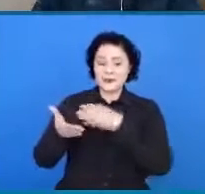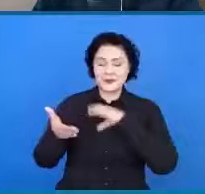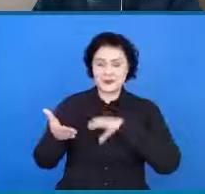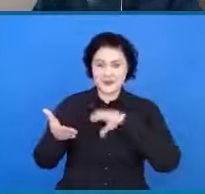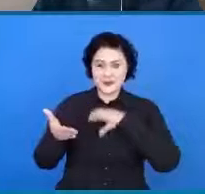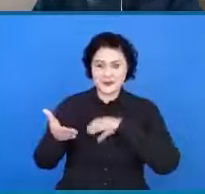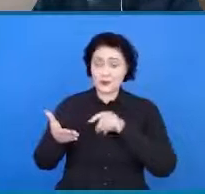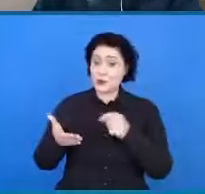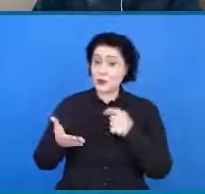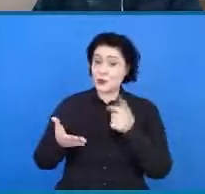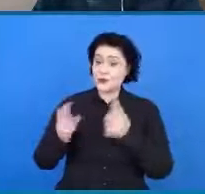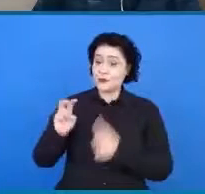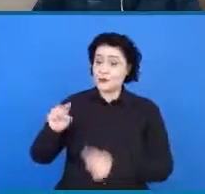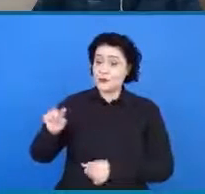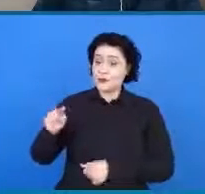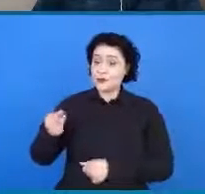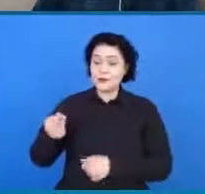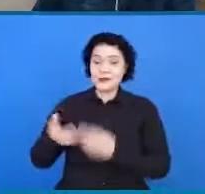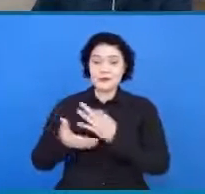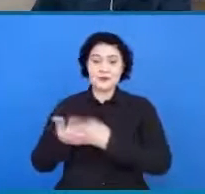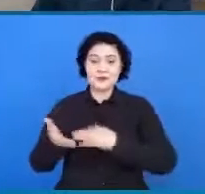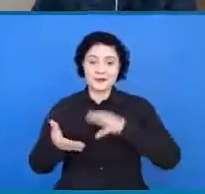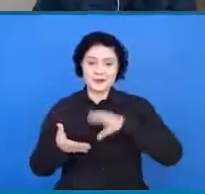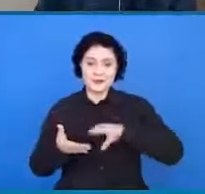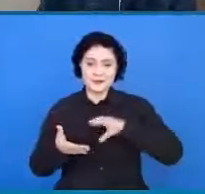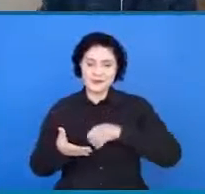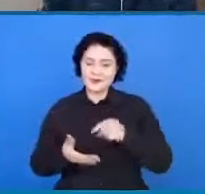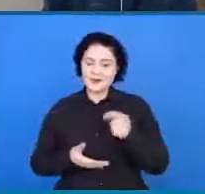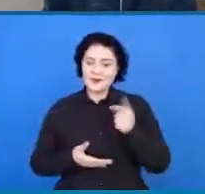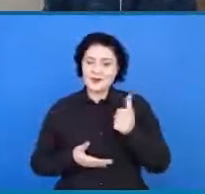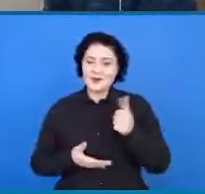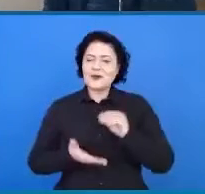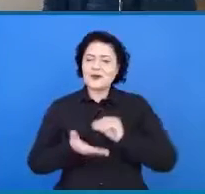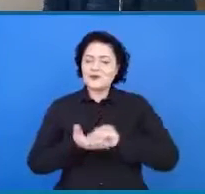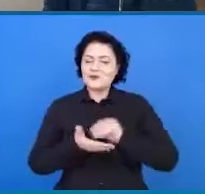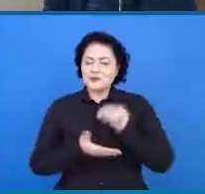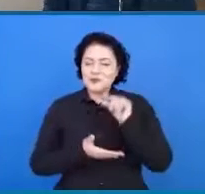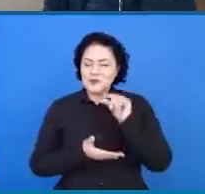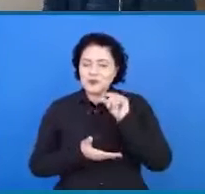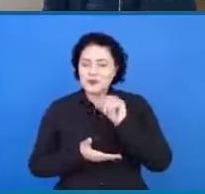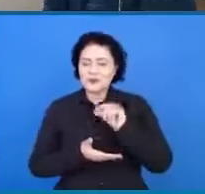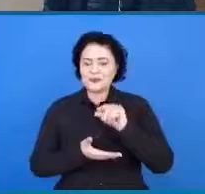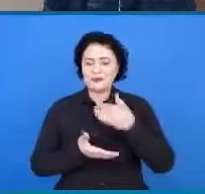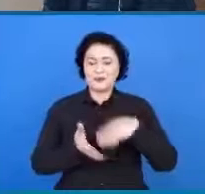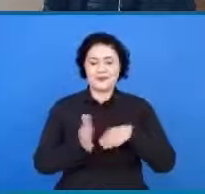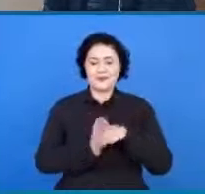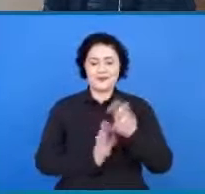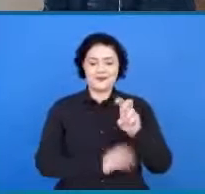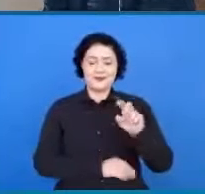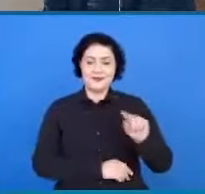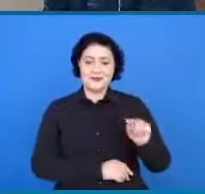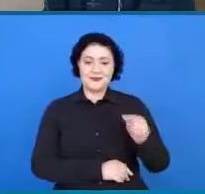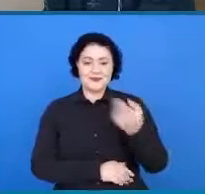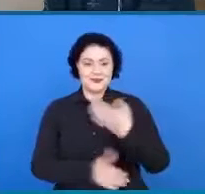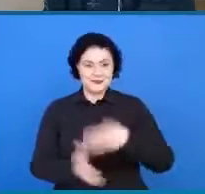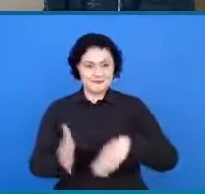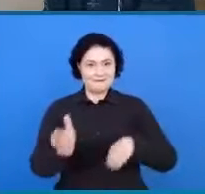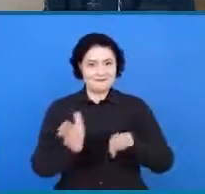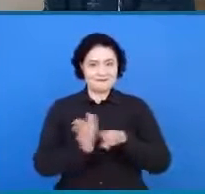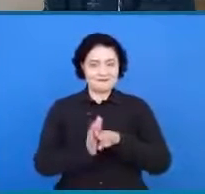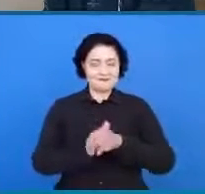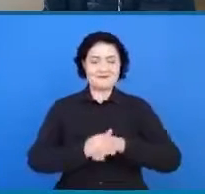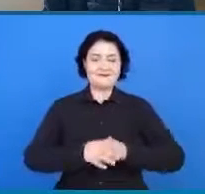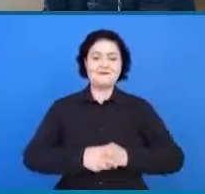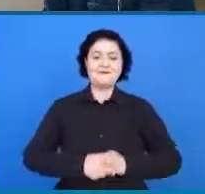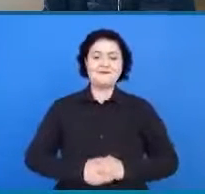português então estamos beirando os 5.000 falta bem pouquinho lá para nós chegarmos aos